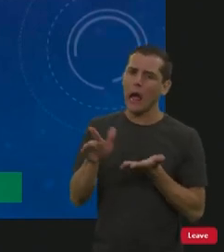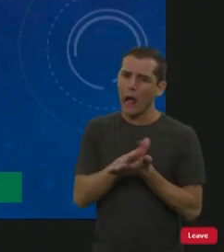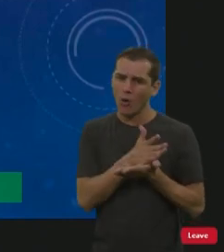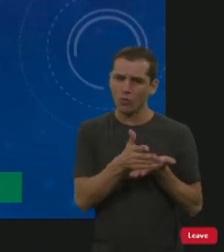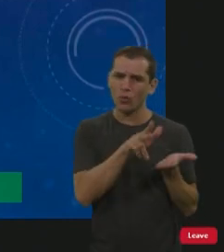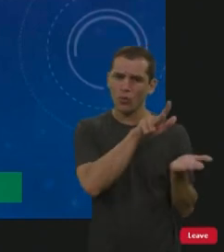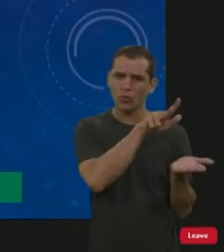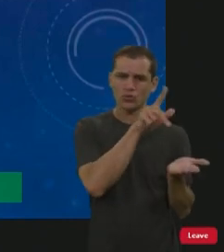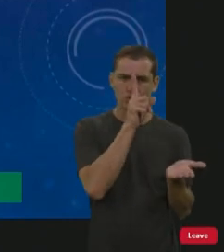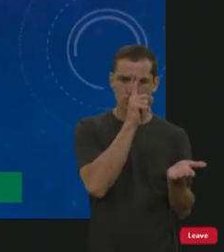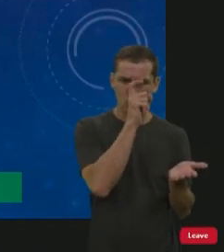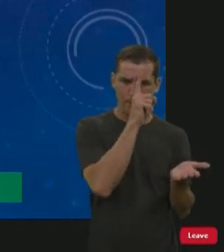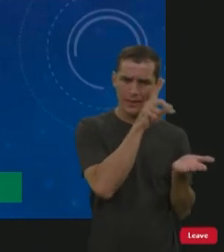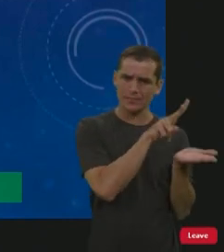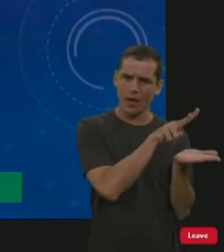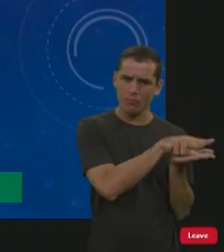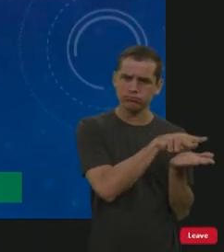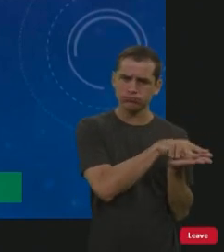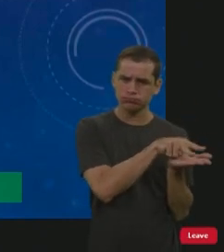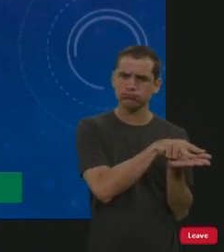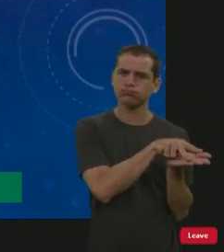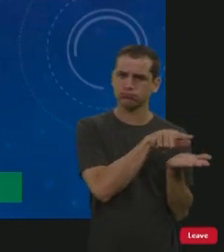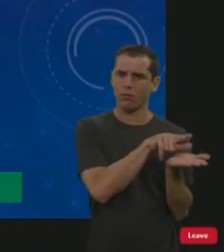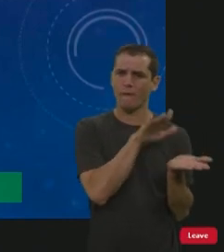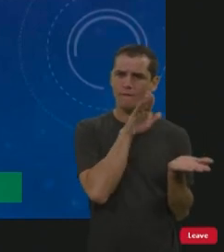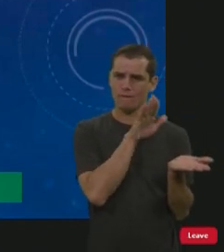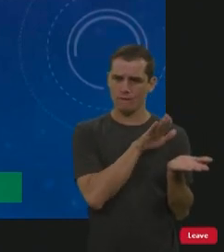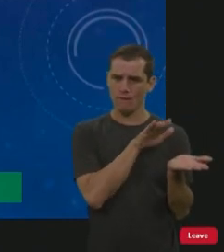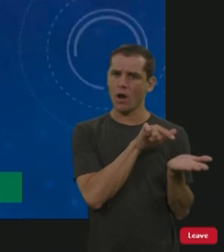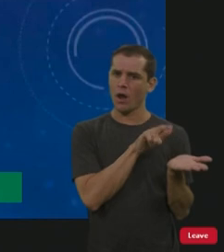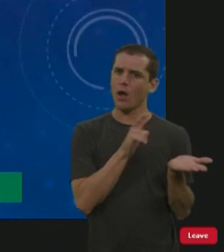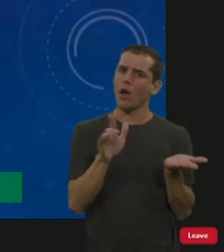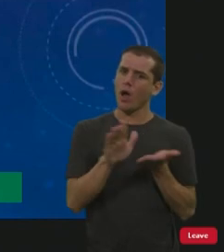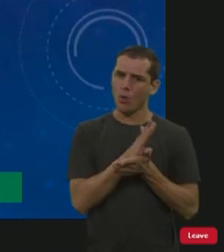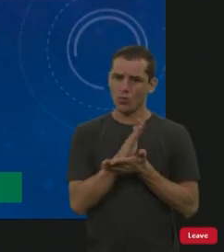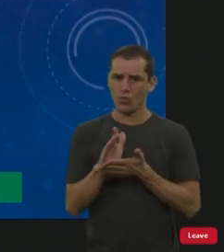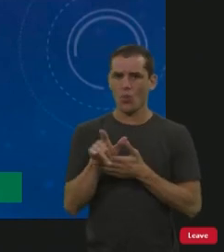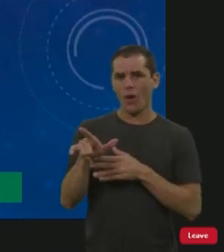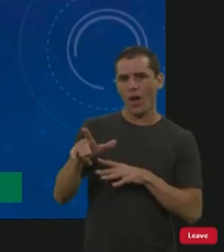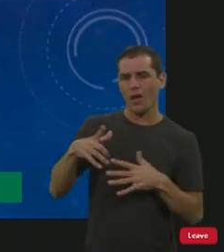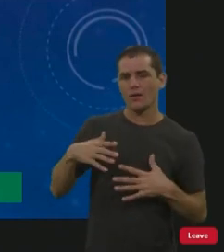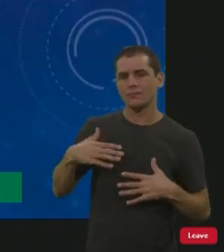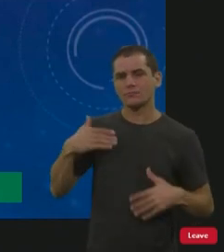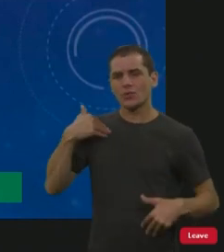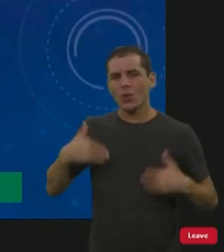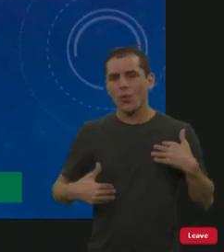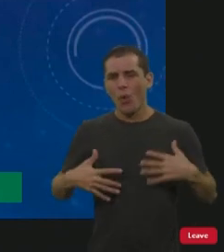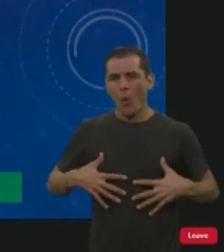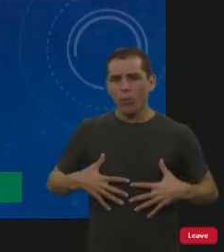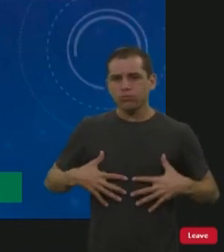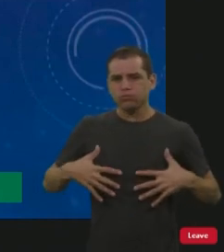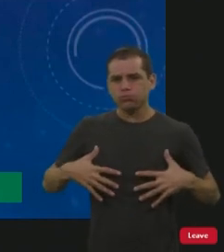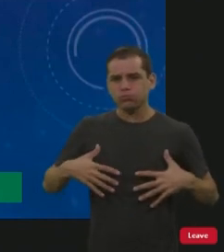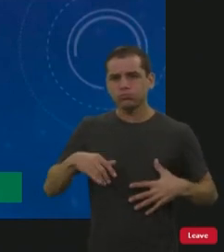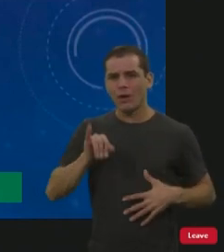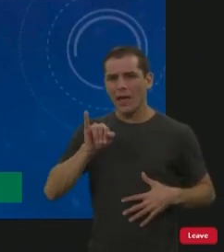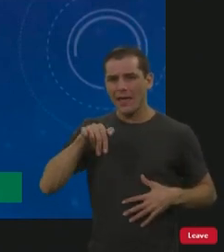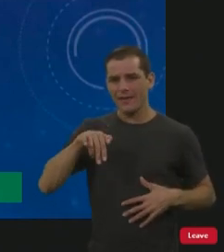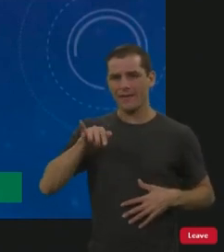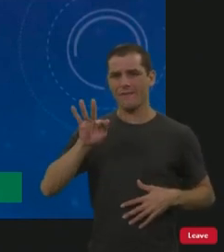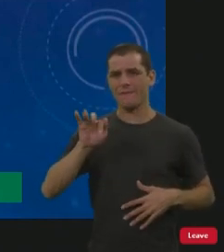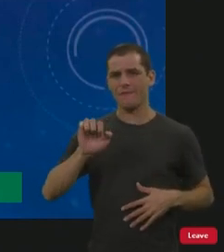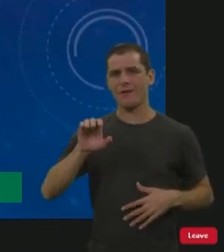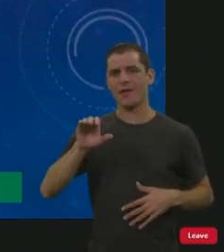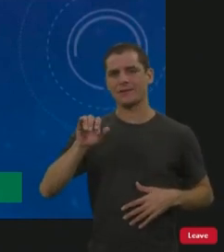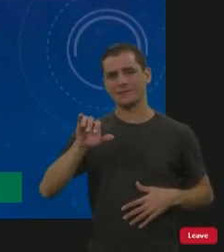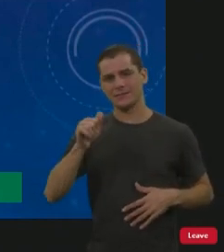chegou a tempo, mesmo com o tratamento, ele teve algumas internações por quadros infecciosos, né, mas o